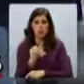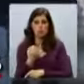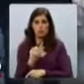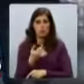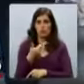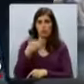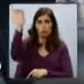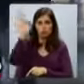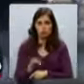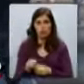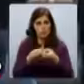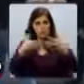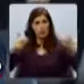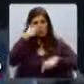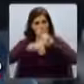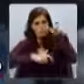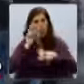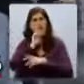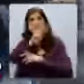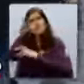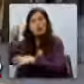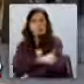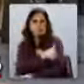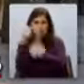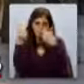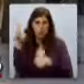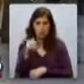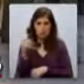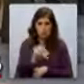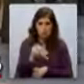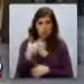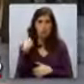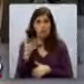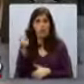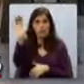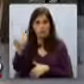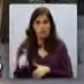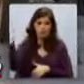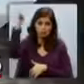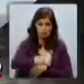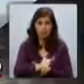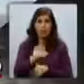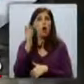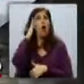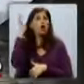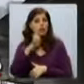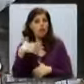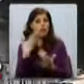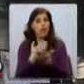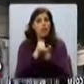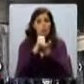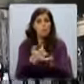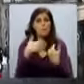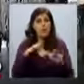31%. Há mais gente, não haja dúvida, a visitar o Porto. O aumento da oferta de voos low cost e da indústria hoteleira deram uma ajuda, mas o